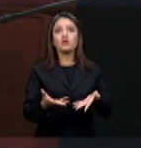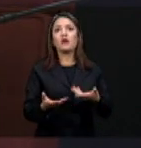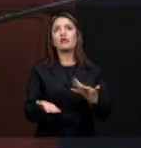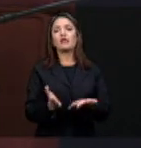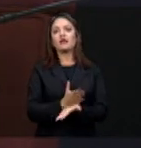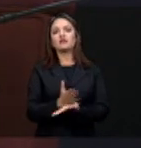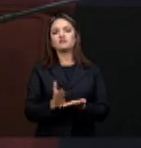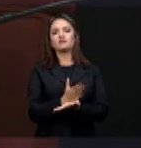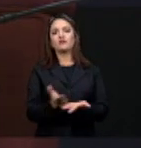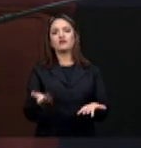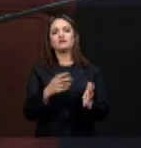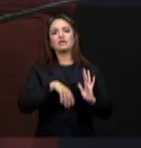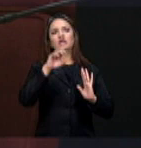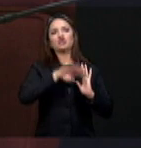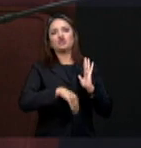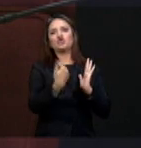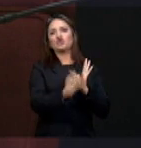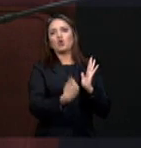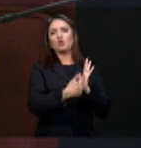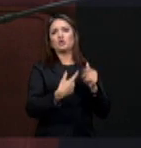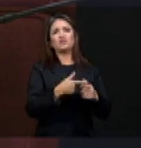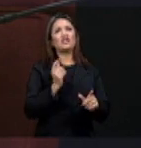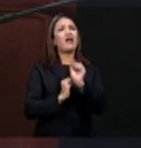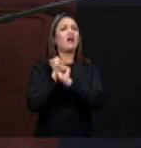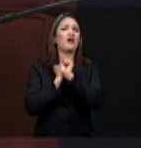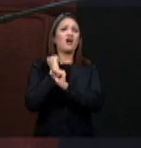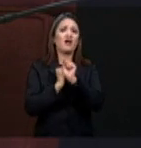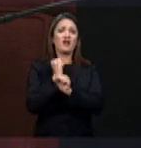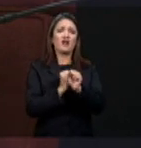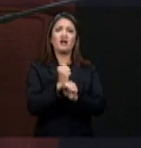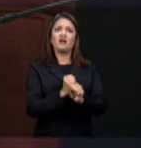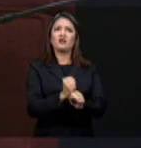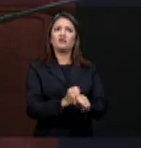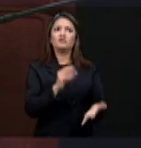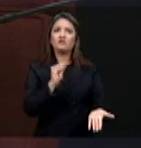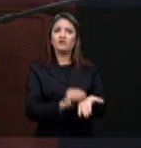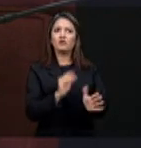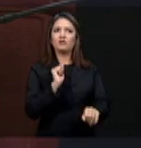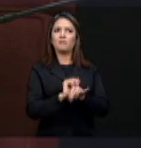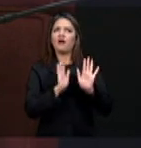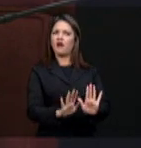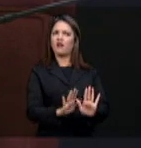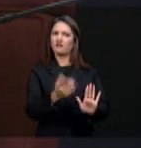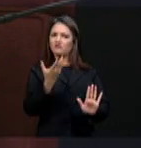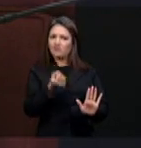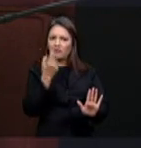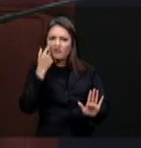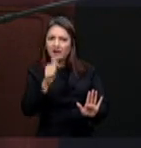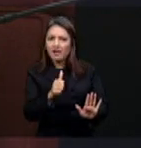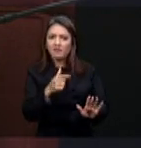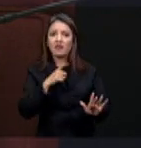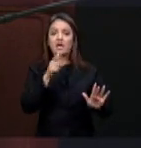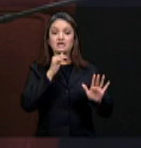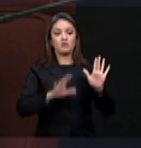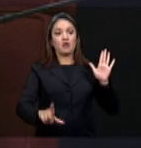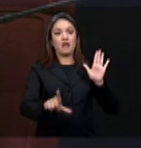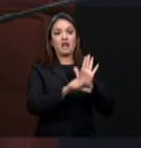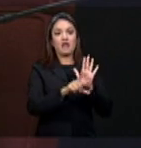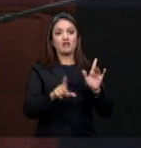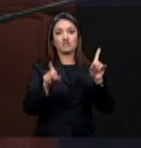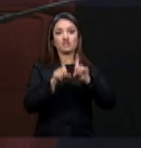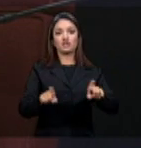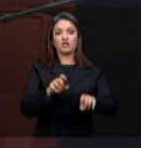duram décadas sem qualquer tipo de avaliação crítica quanto ao seu Impacto sua prioridade de um exemplo que a lei de informática